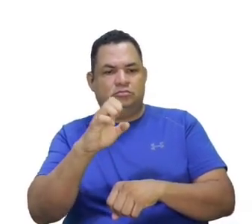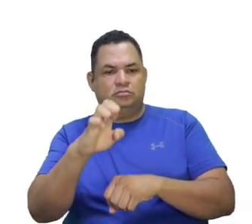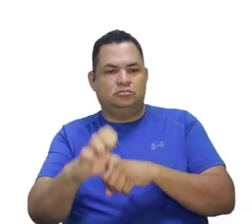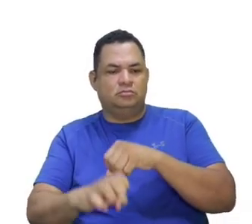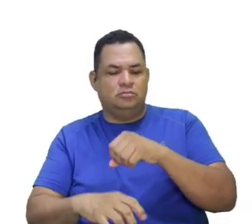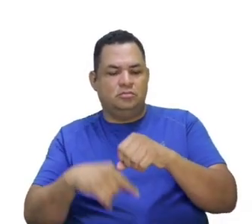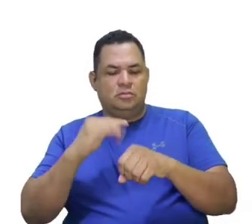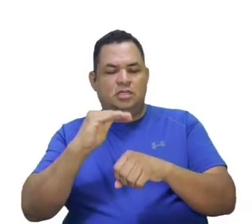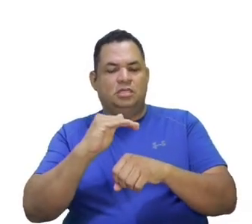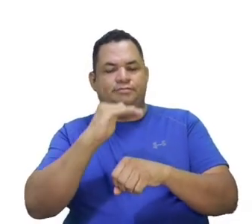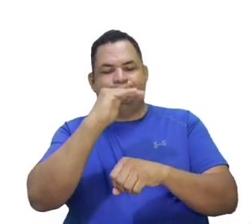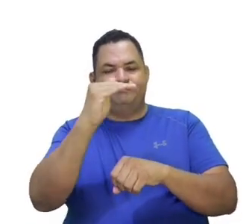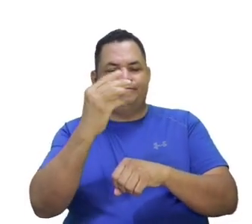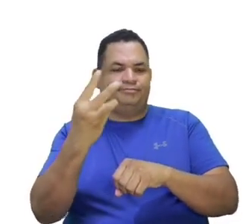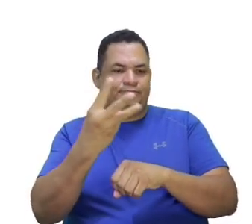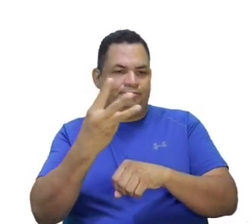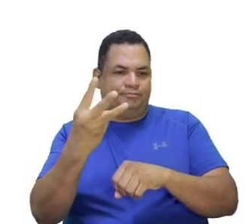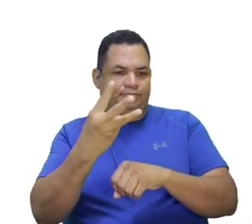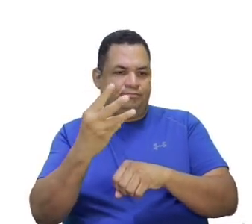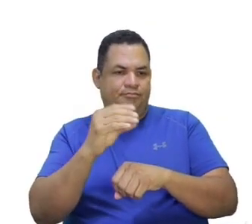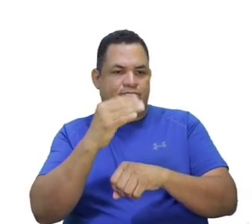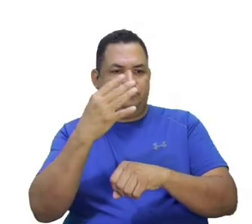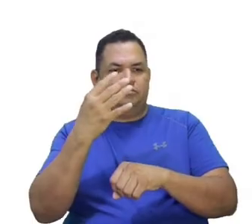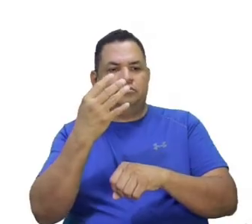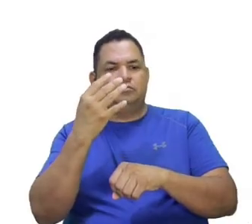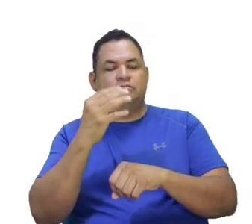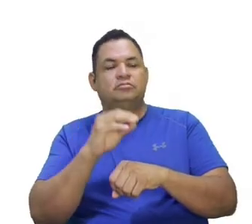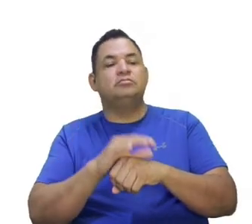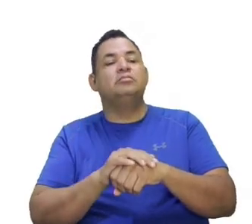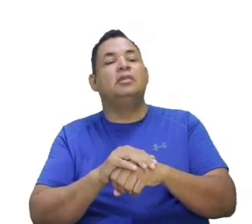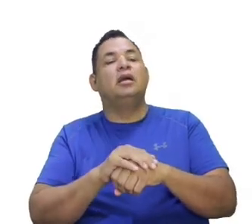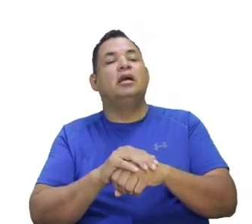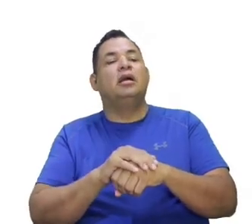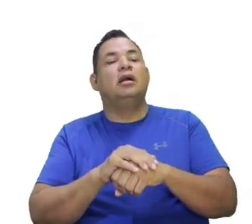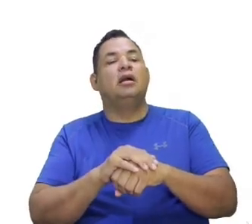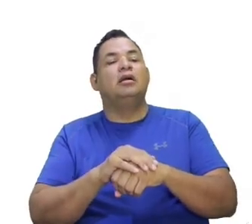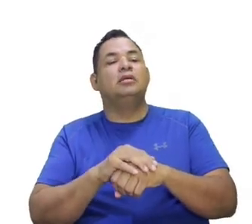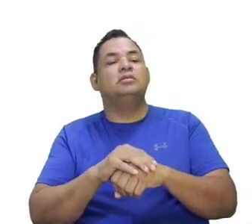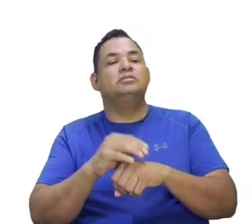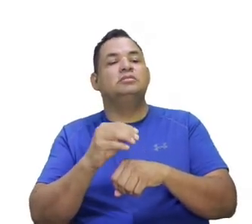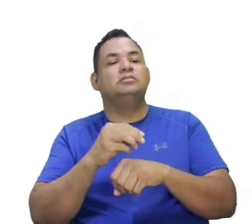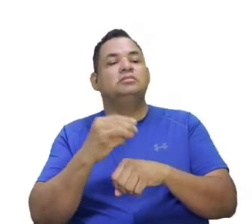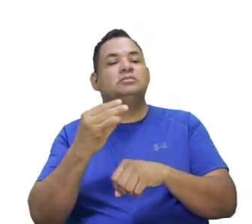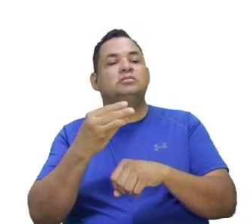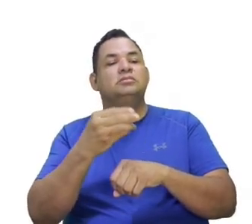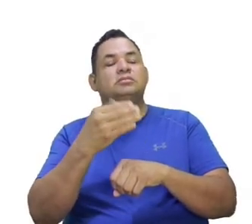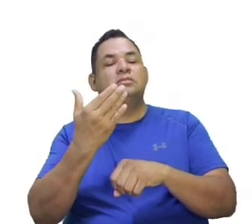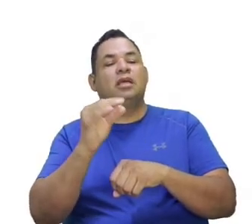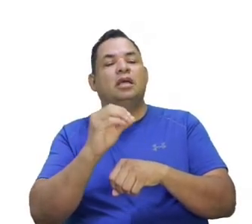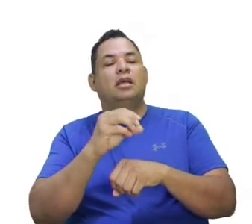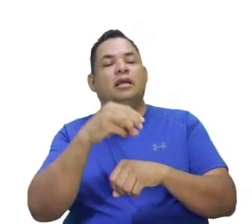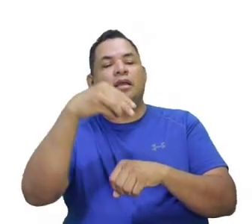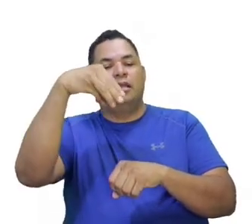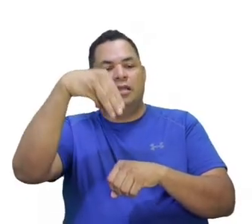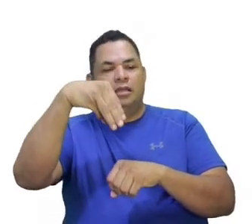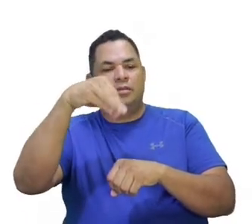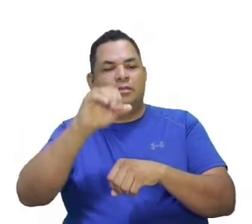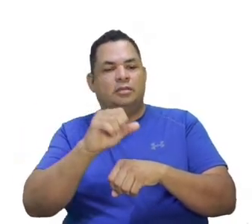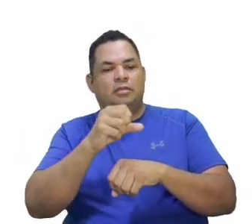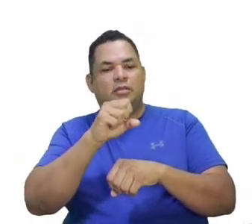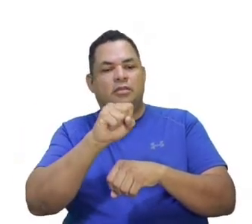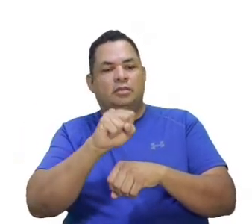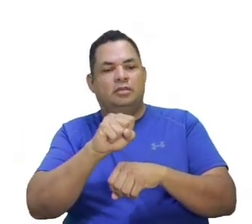elétrons. A sua terceira camada é a camada M, que pela distribuição ele tem o